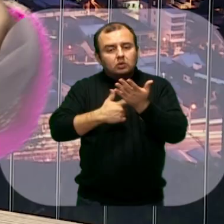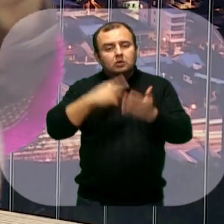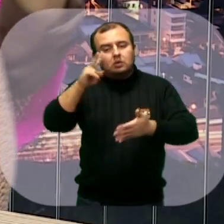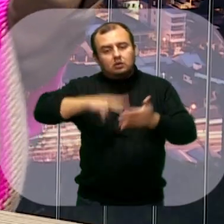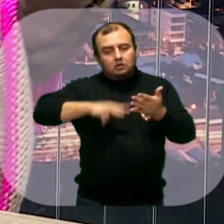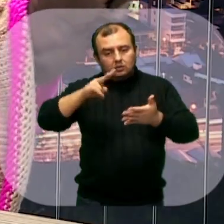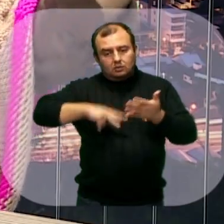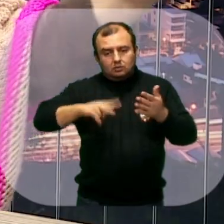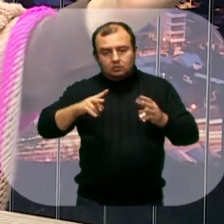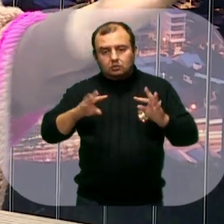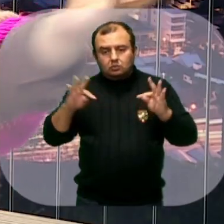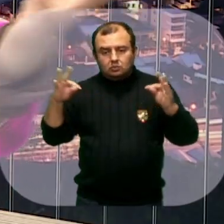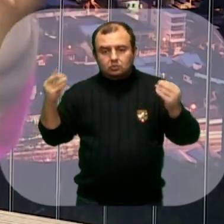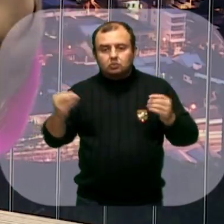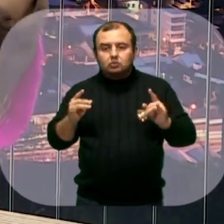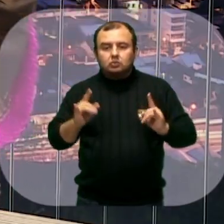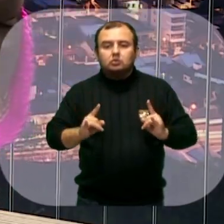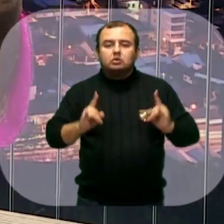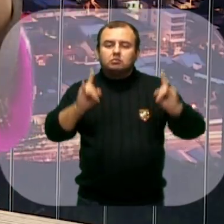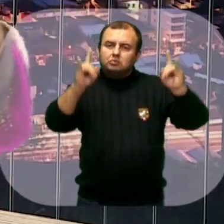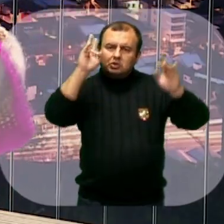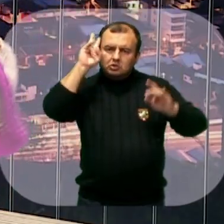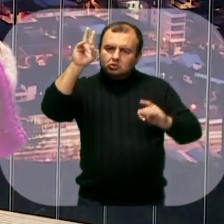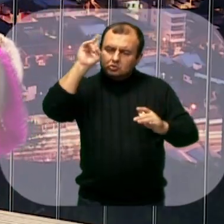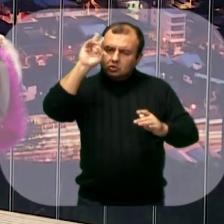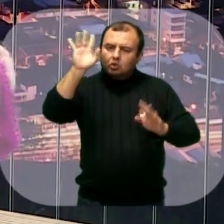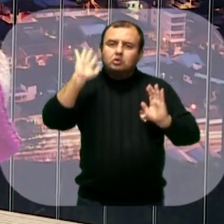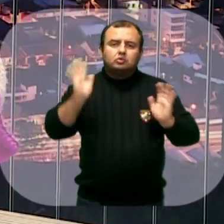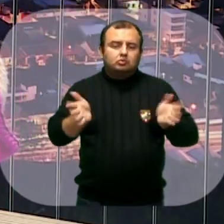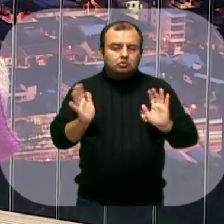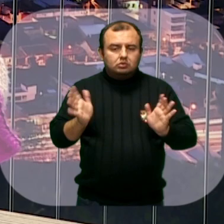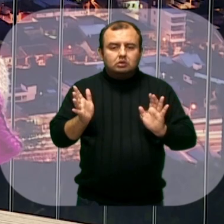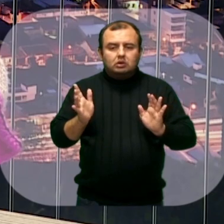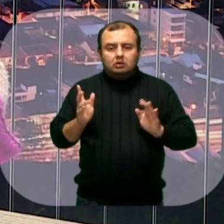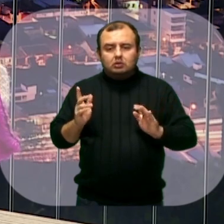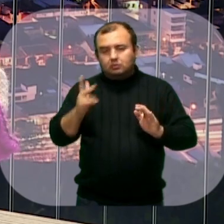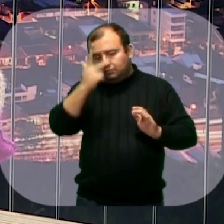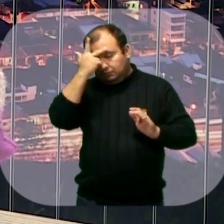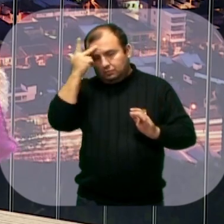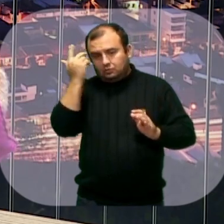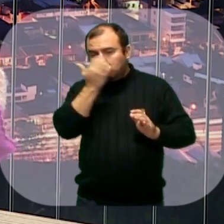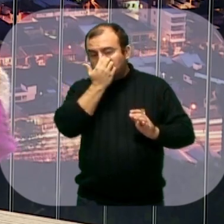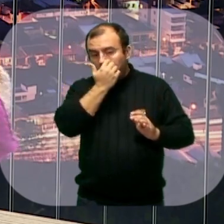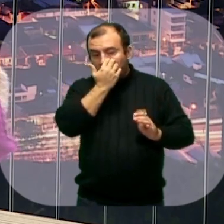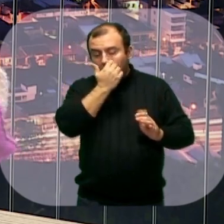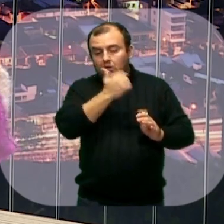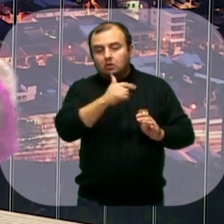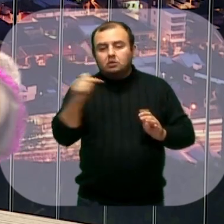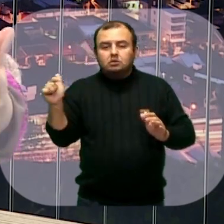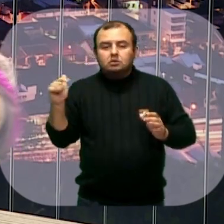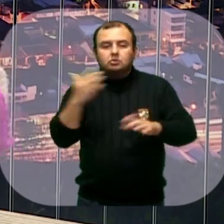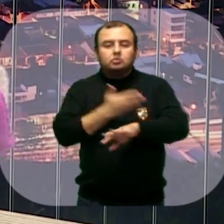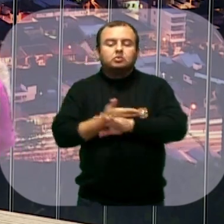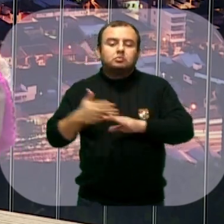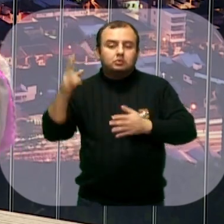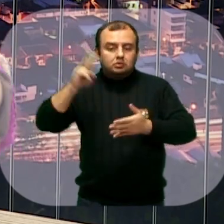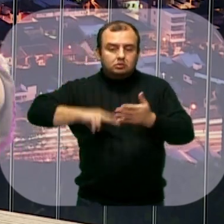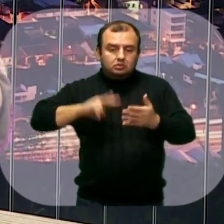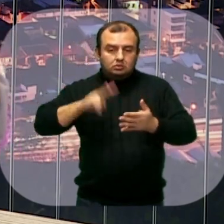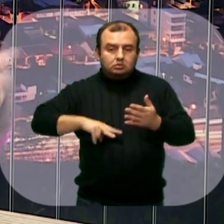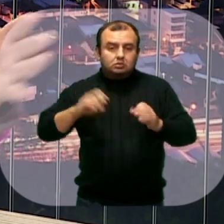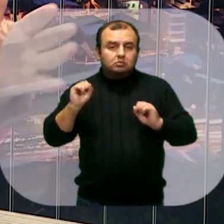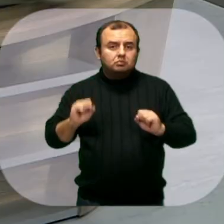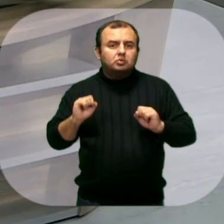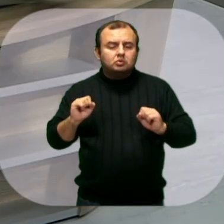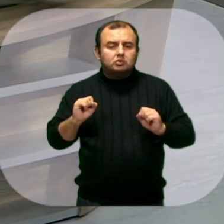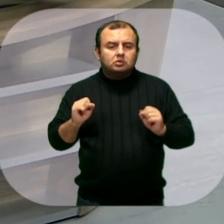leitura, daquele prédio histórico. Às vezes a pessoa, assim, sabe, né, ela não tem o hábito da leitura e tal, ela